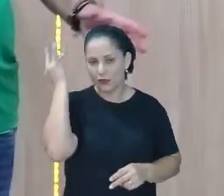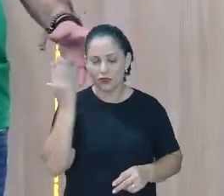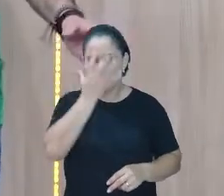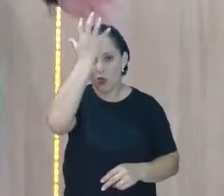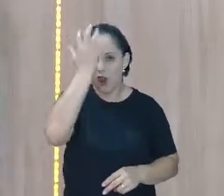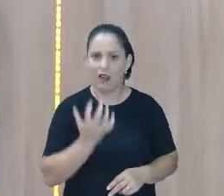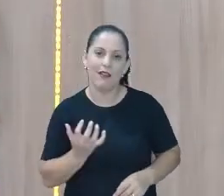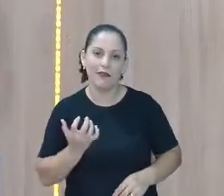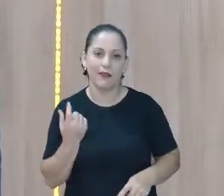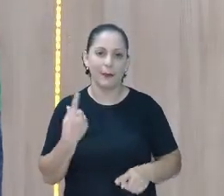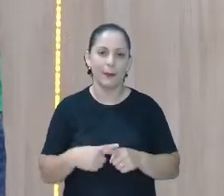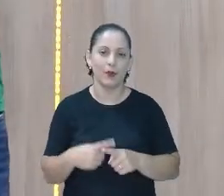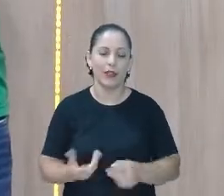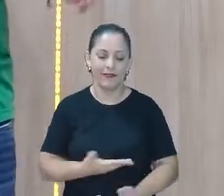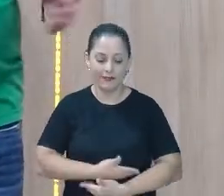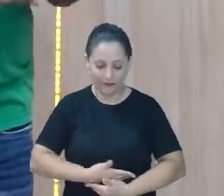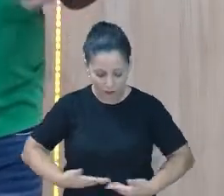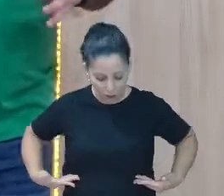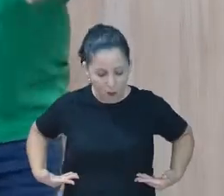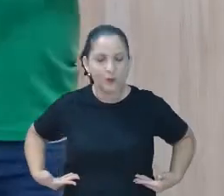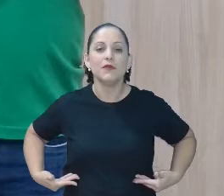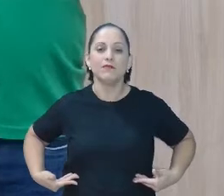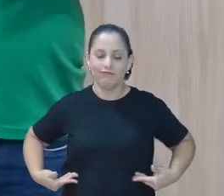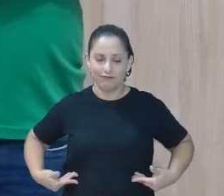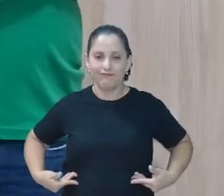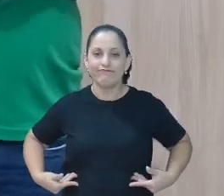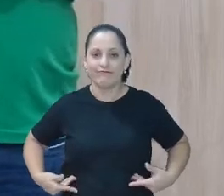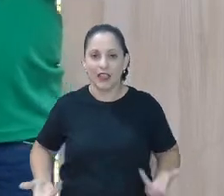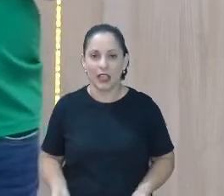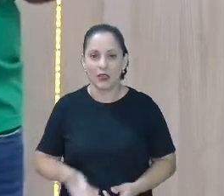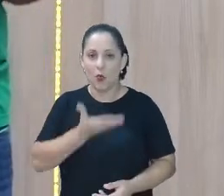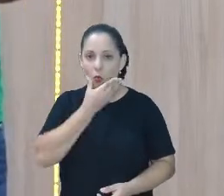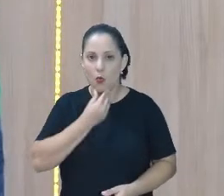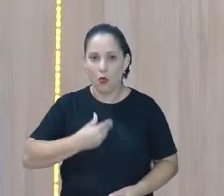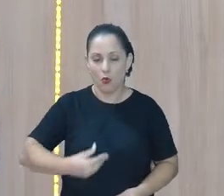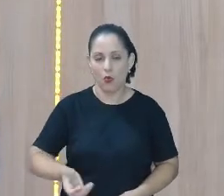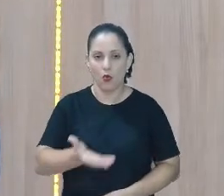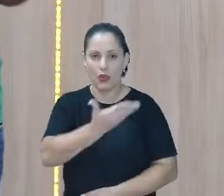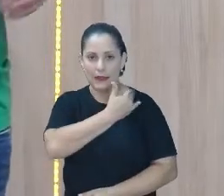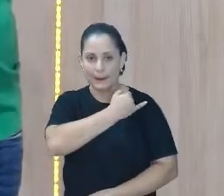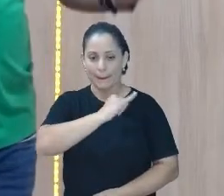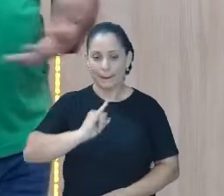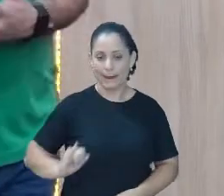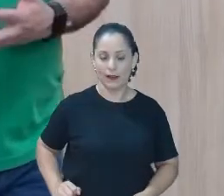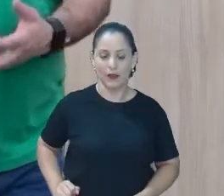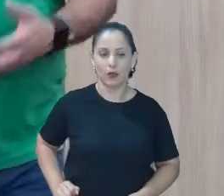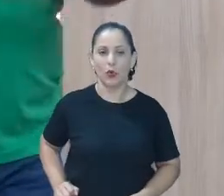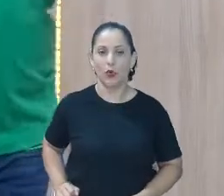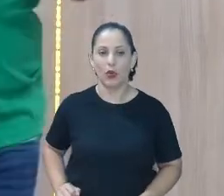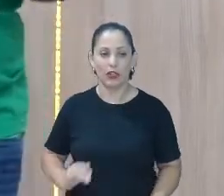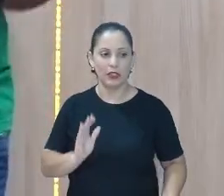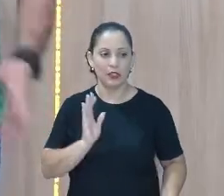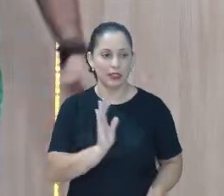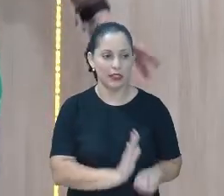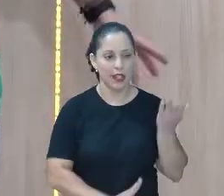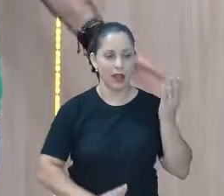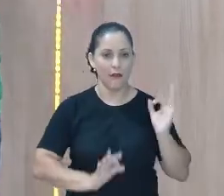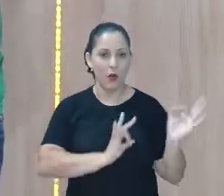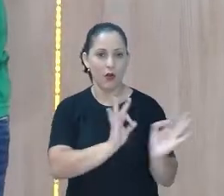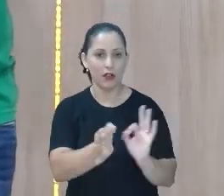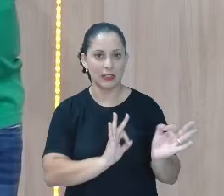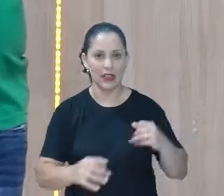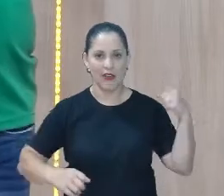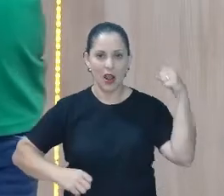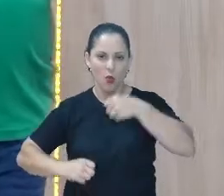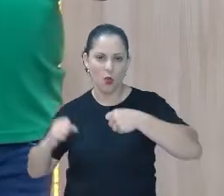invocado, por conta, né, de fome, de alguma coisa. Aí o imperador ele organizava um combate de gladiadores. Aí o pessoal ia para os